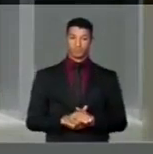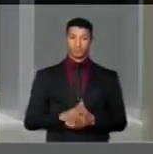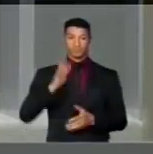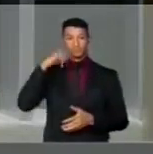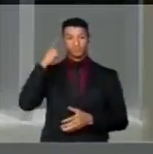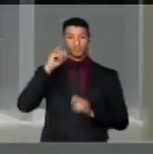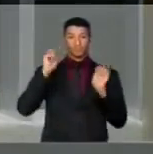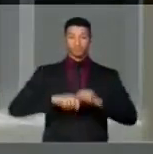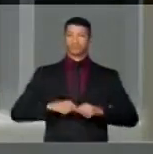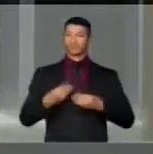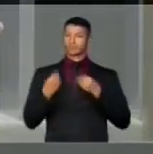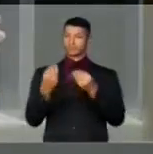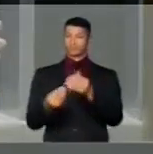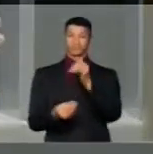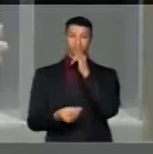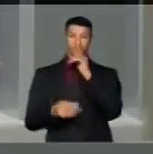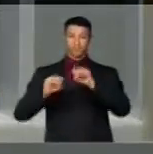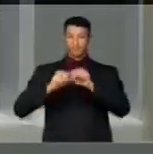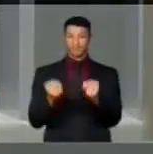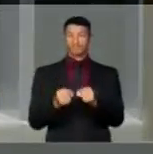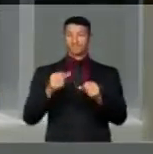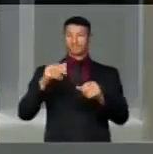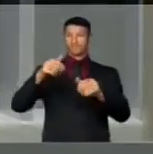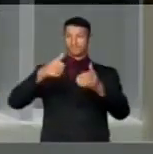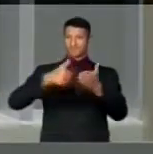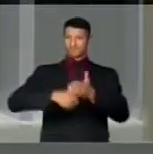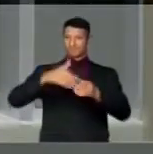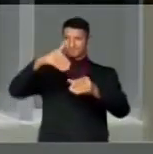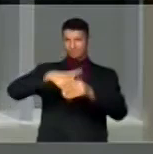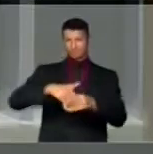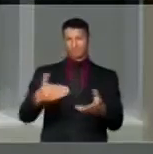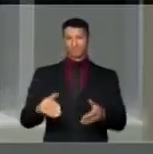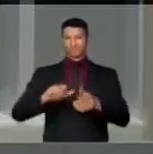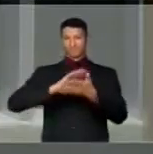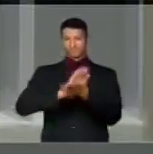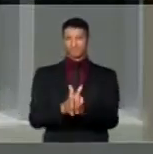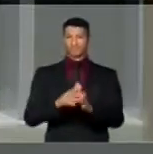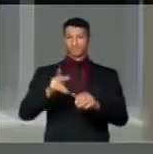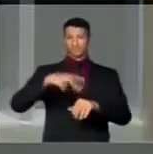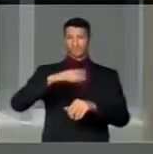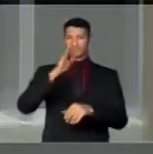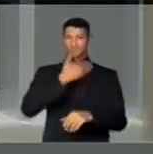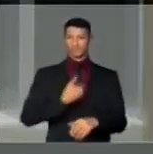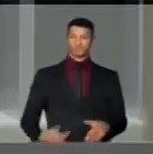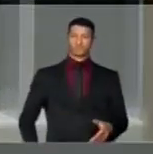Parlamentares que deveriam dar exemplo quebraram urnas, destruindo o patrimônio público.